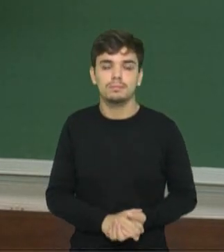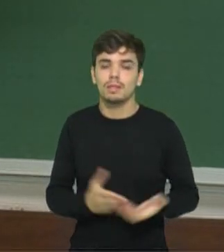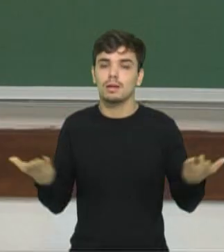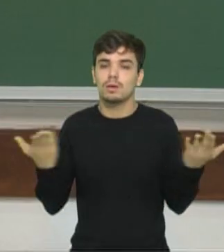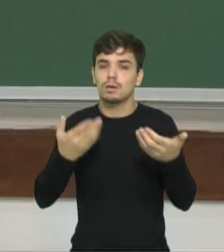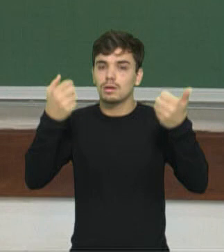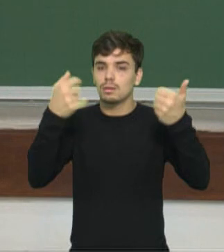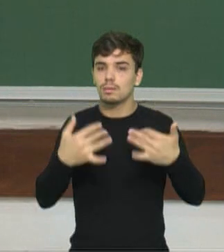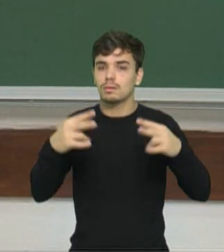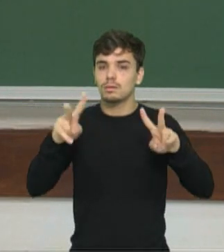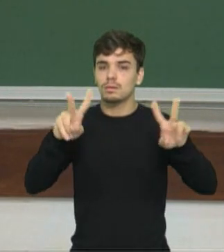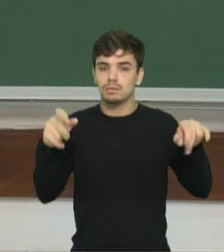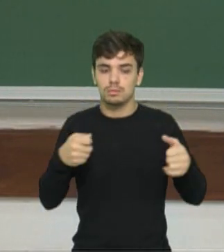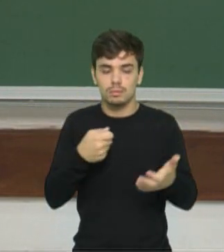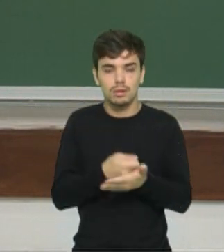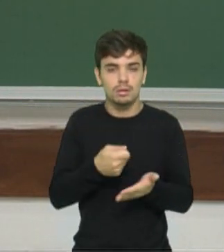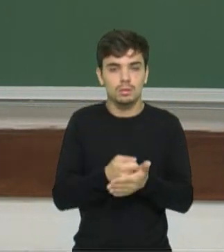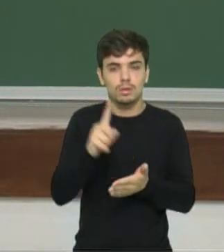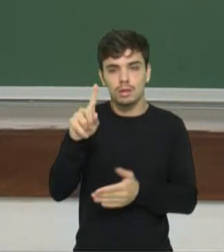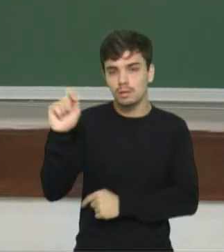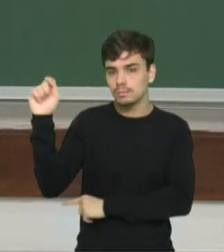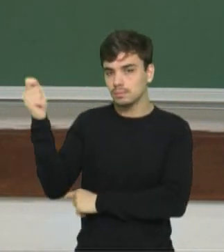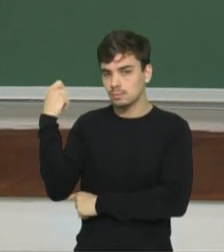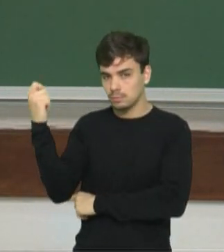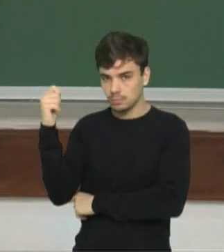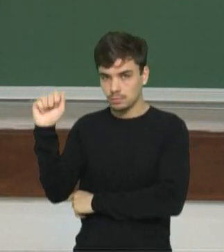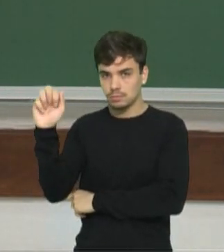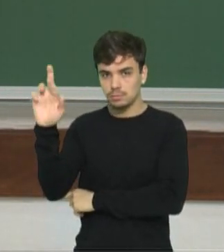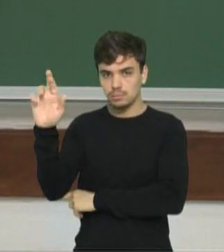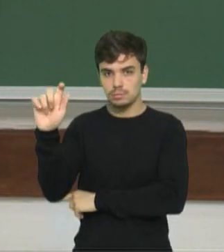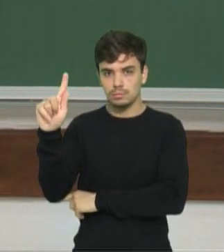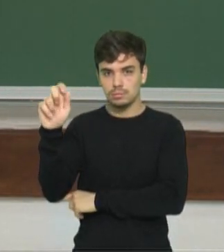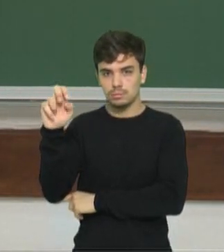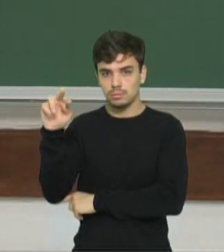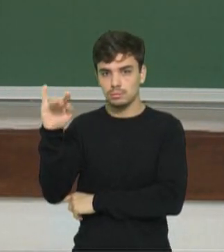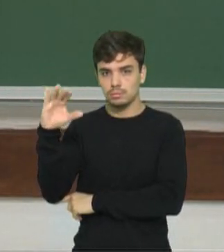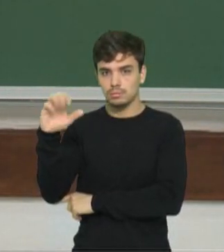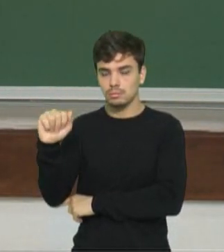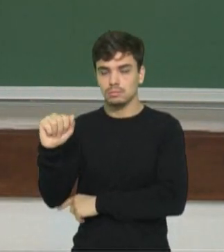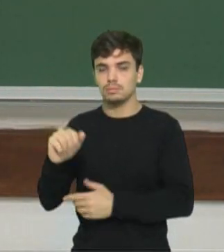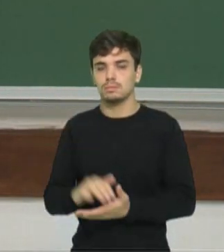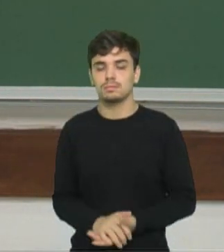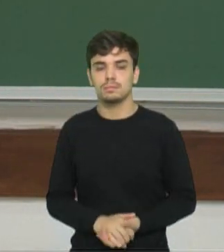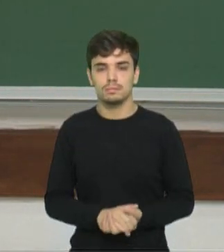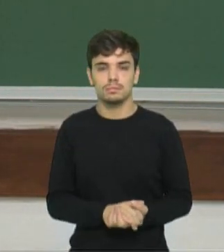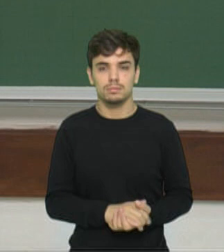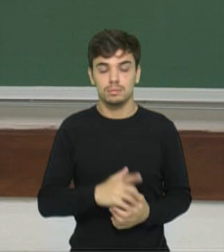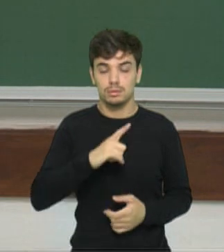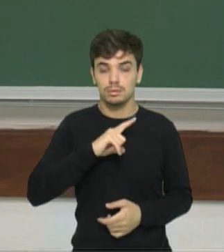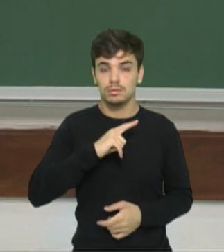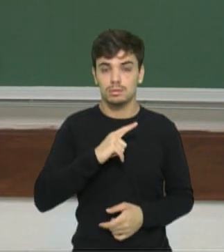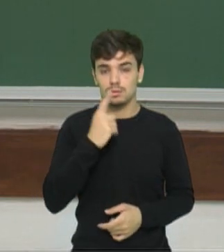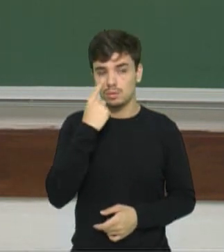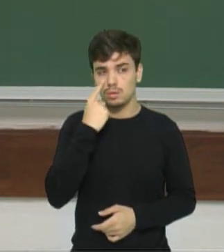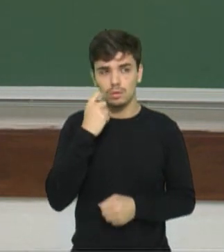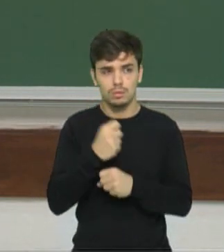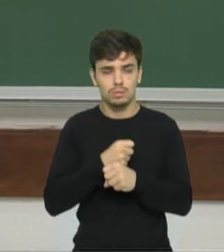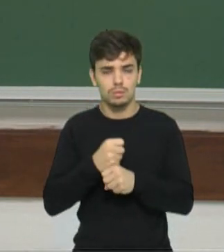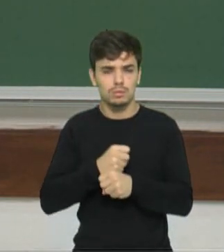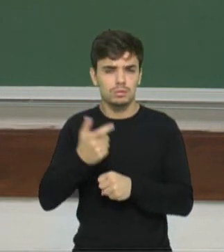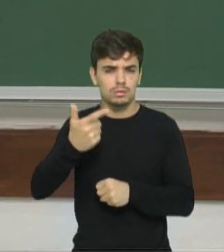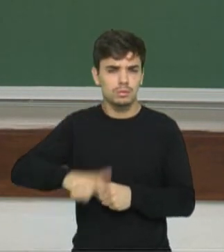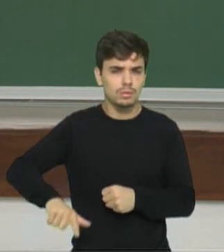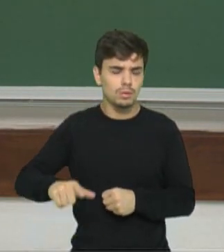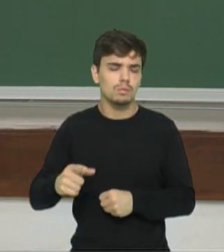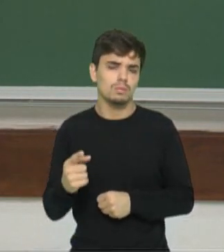falar um pouco sobre a ditadura na Argentina, né? Então, em 1962, pela quarta vez na sua história, os militares